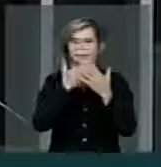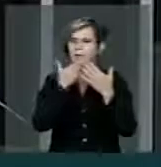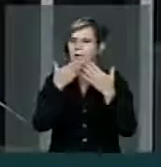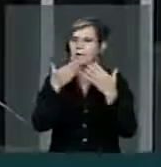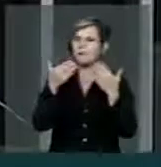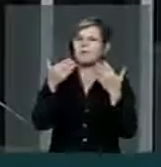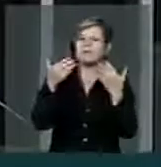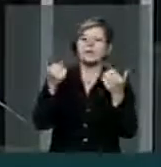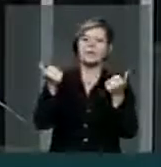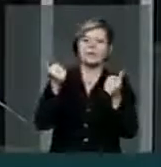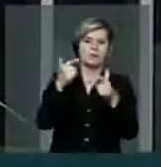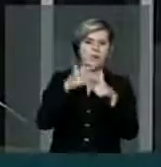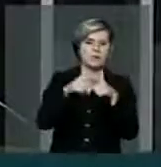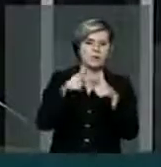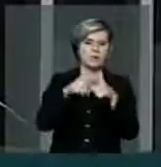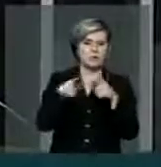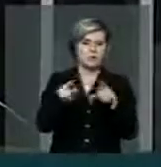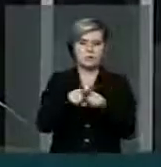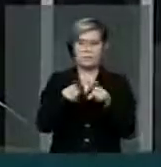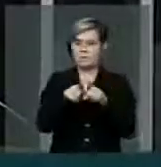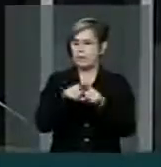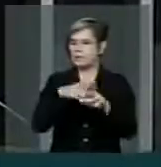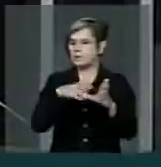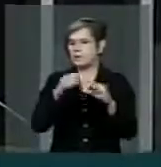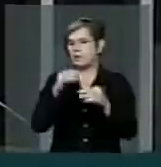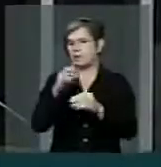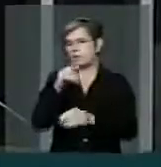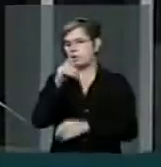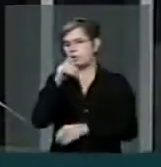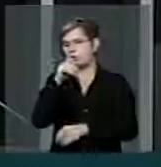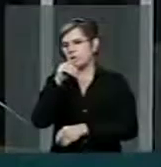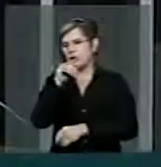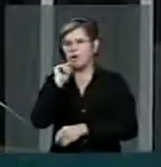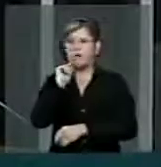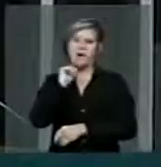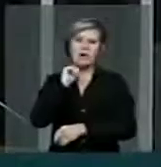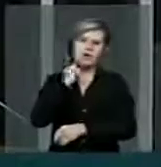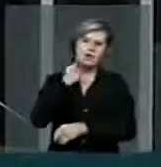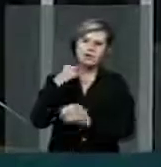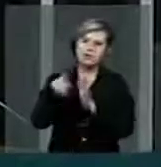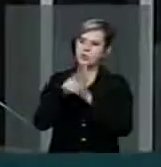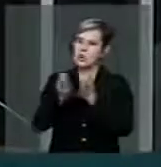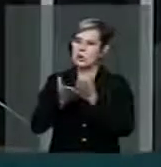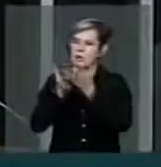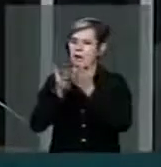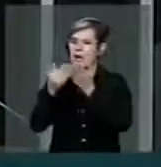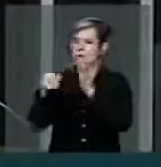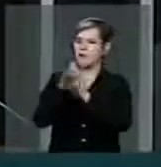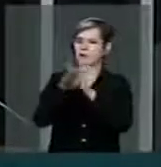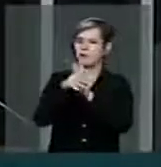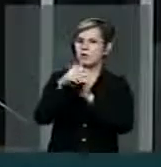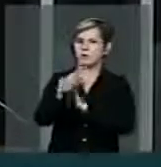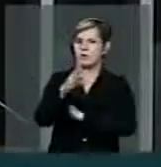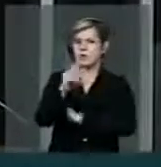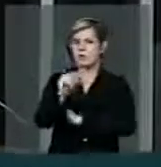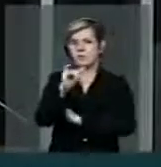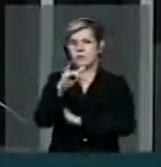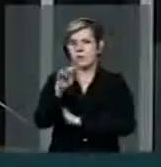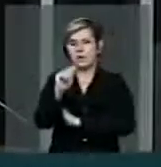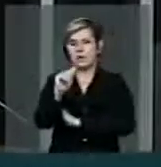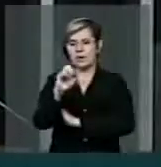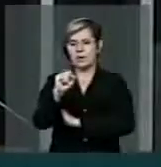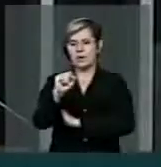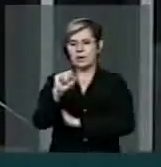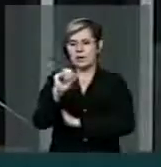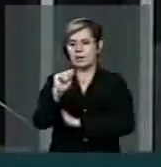causado pelo despejo de água de lastro e de lixo oriundos dos navios que chegam na Baía de São Marcos, lá em São